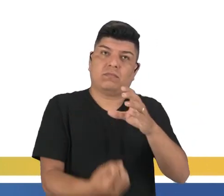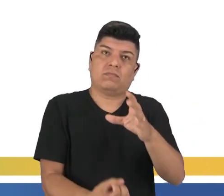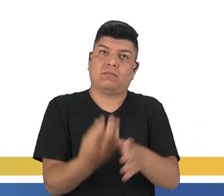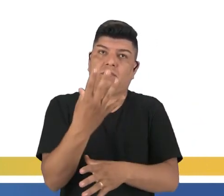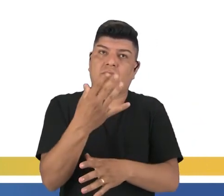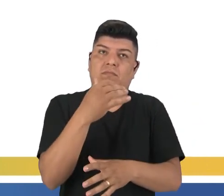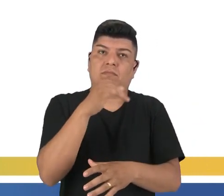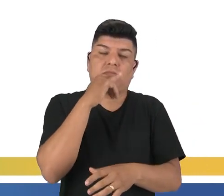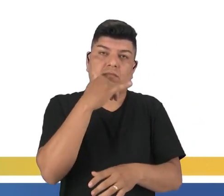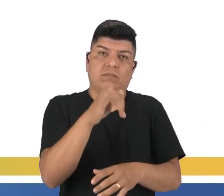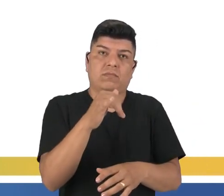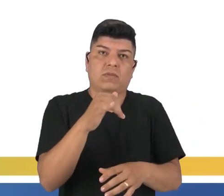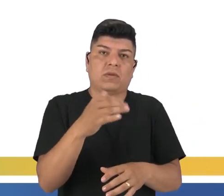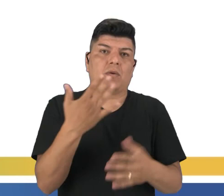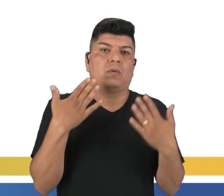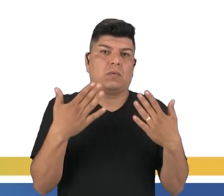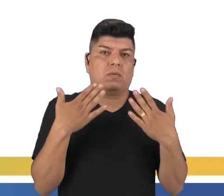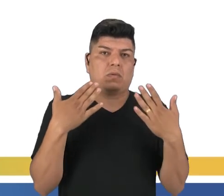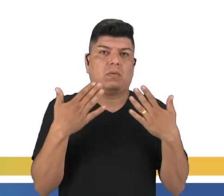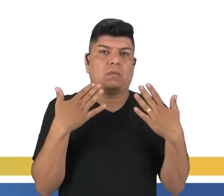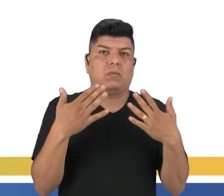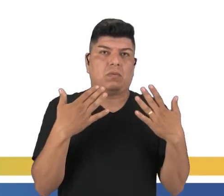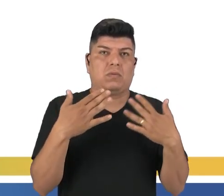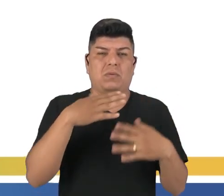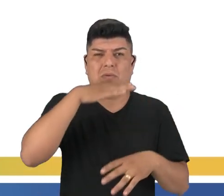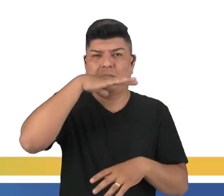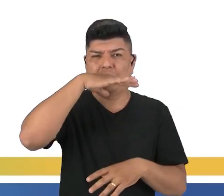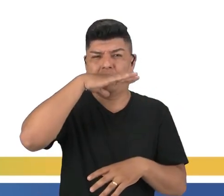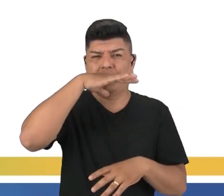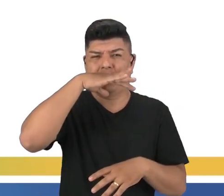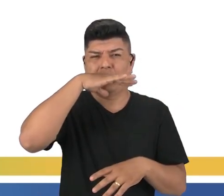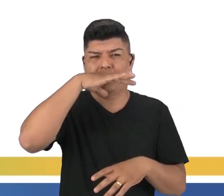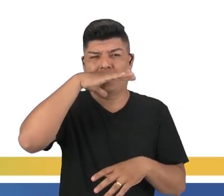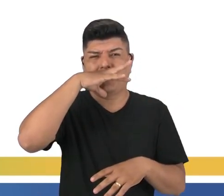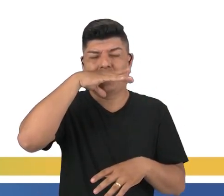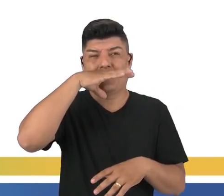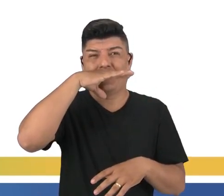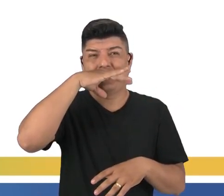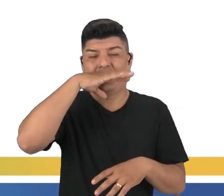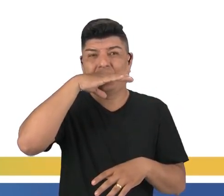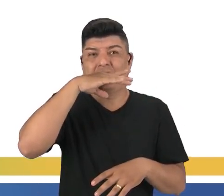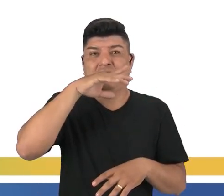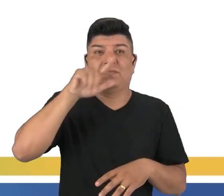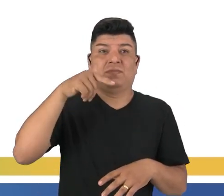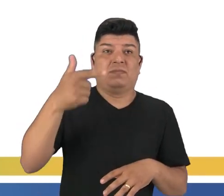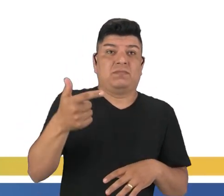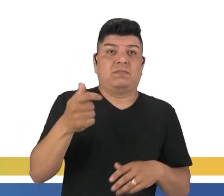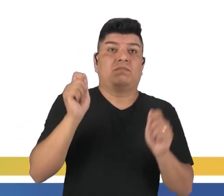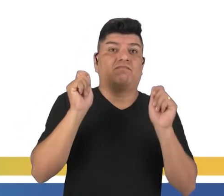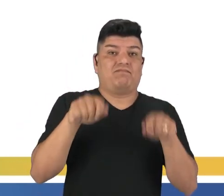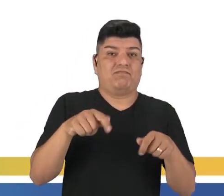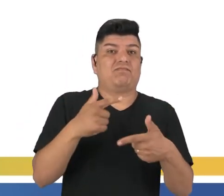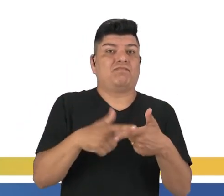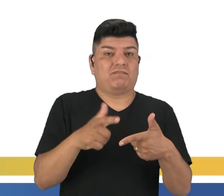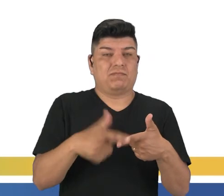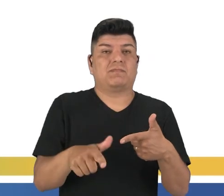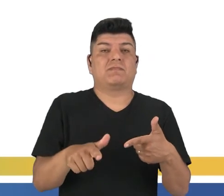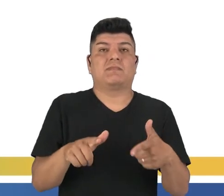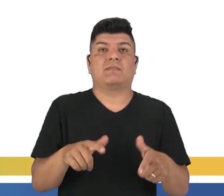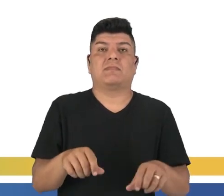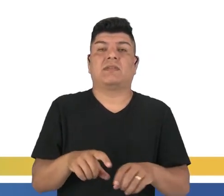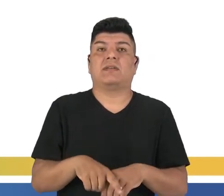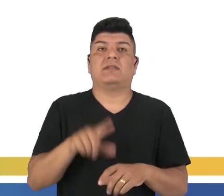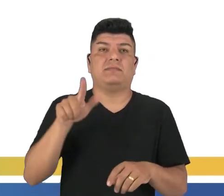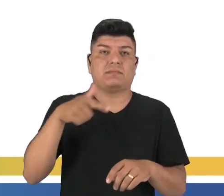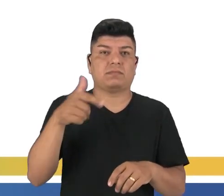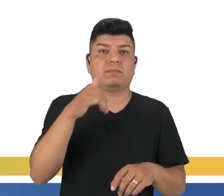térmica, ou seja, vai ficar quente, vai esquentar alguma coisa, se ela esquentar demais, aí corre o risco de acidente nuclear. Essa